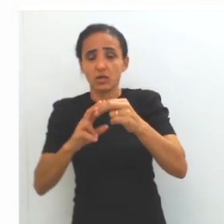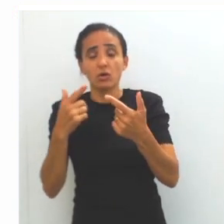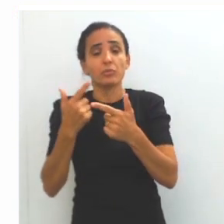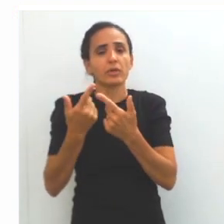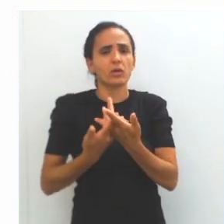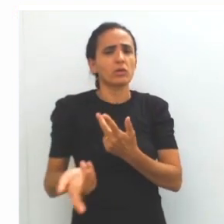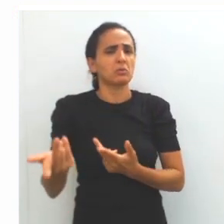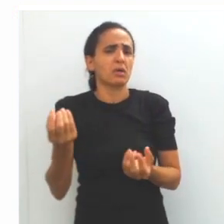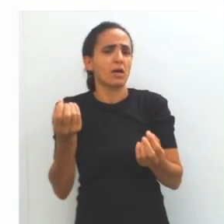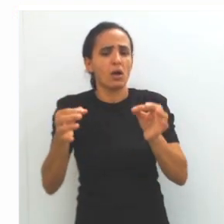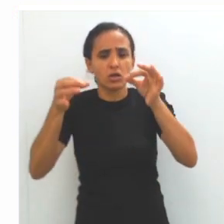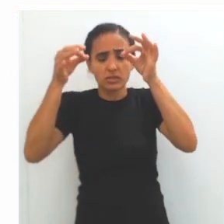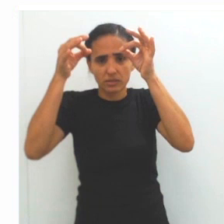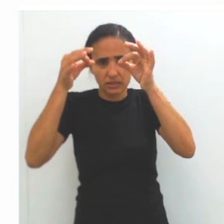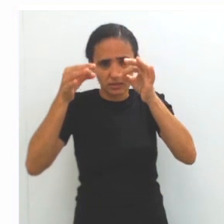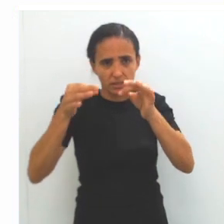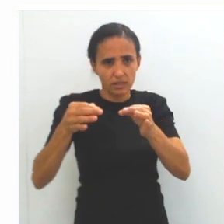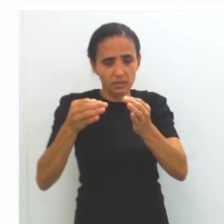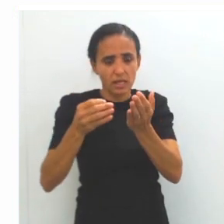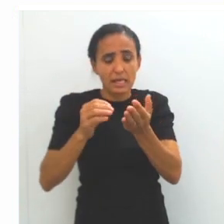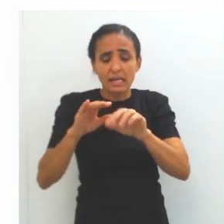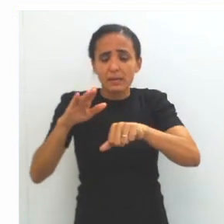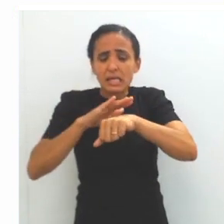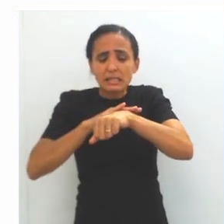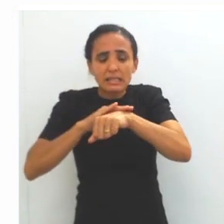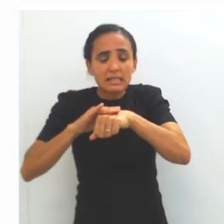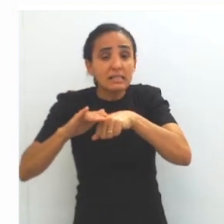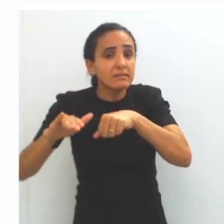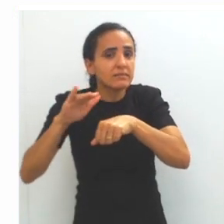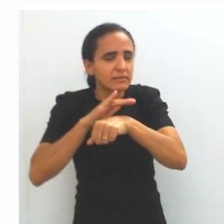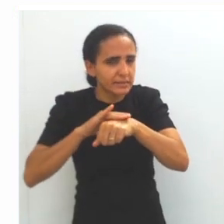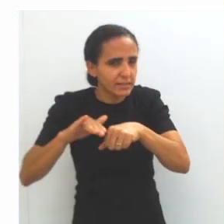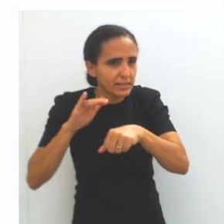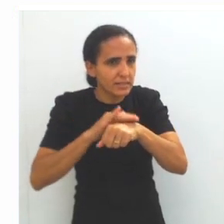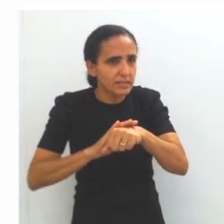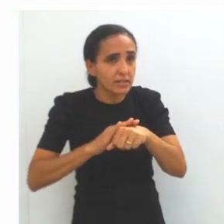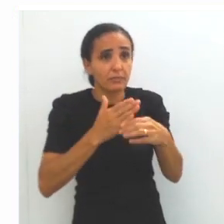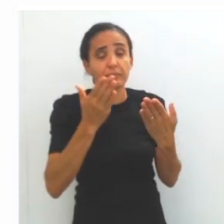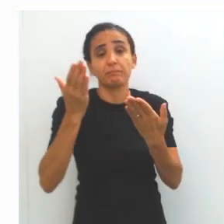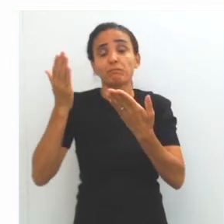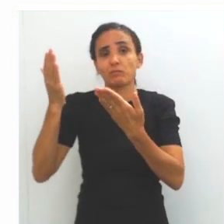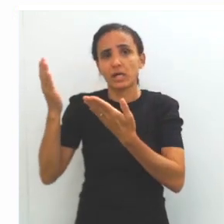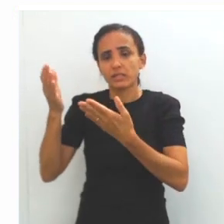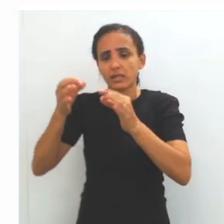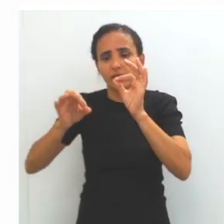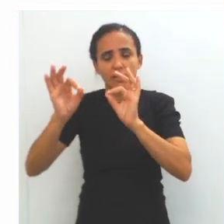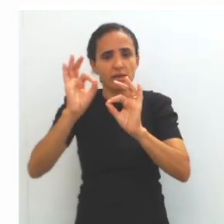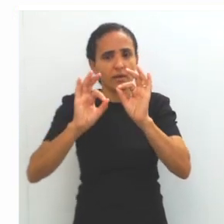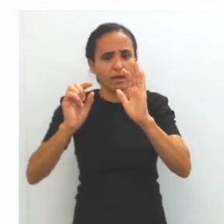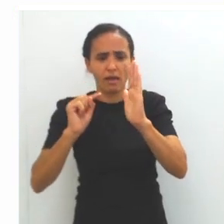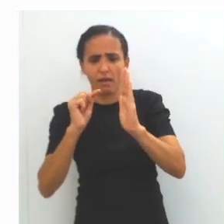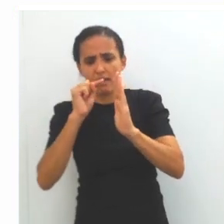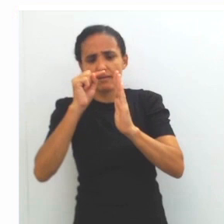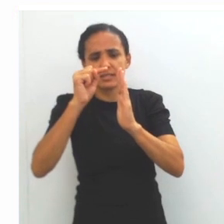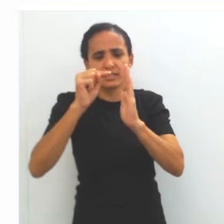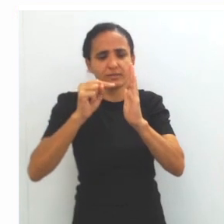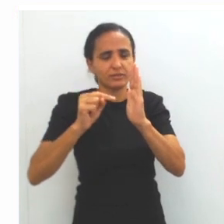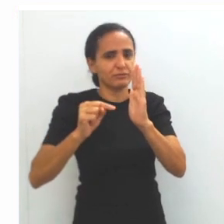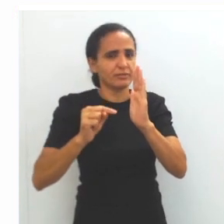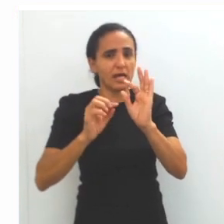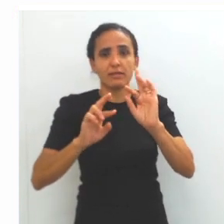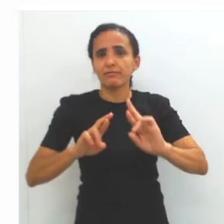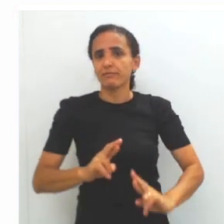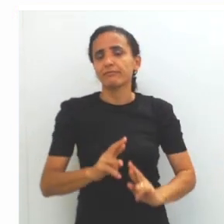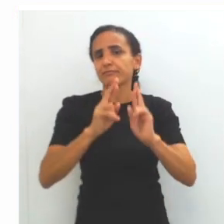córnea normal, ela é redonda e lisa. No astigmatismo, a curvatura da